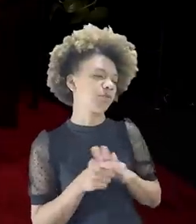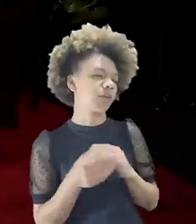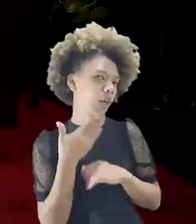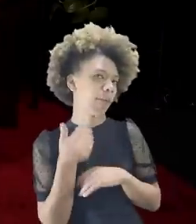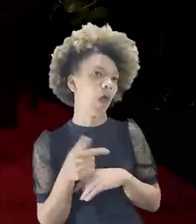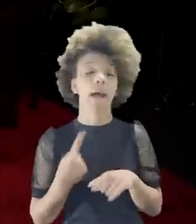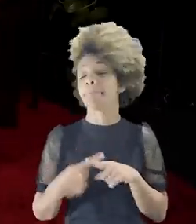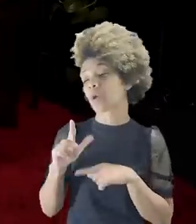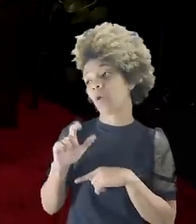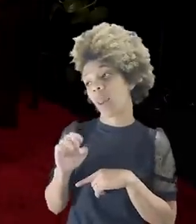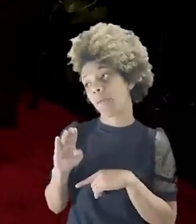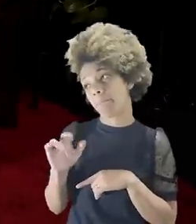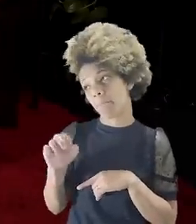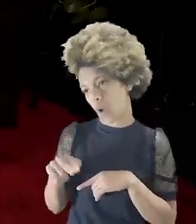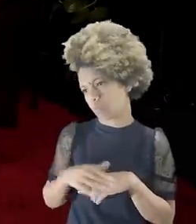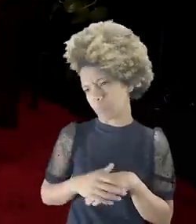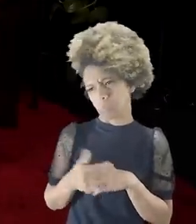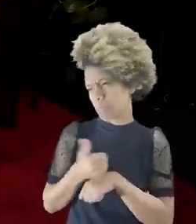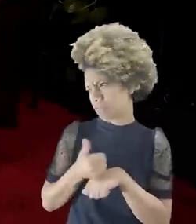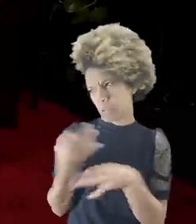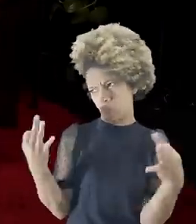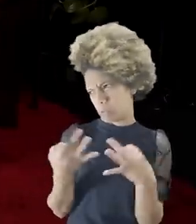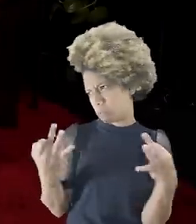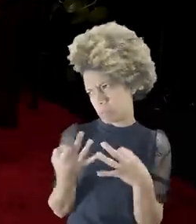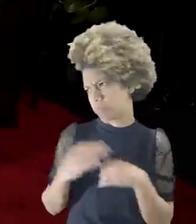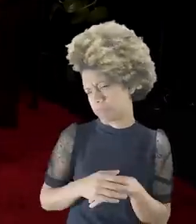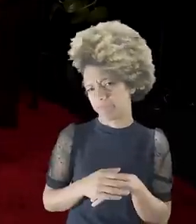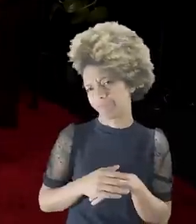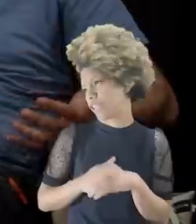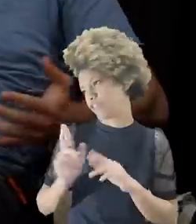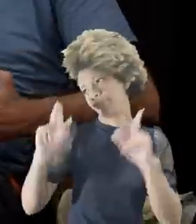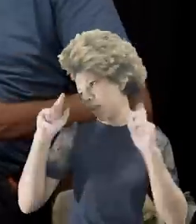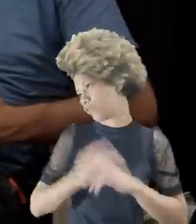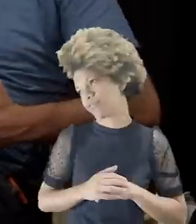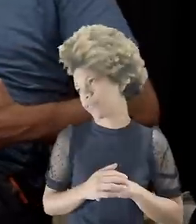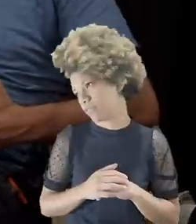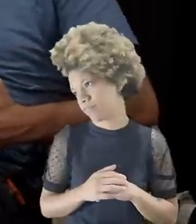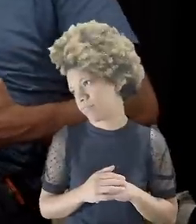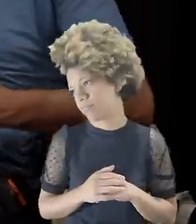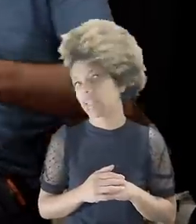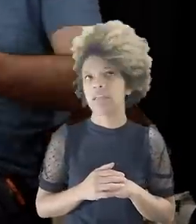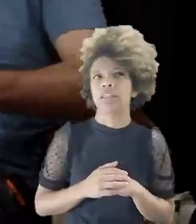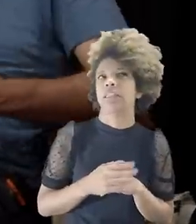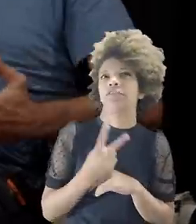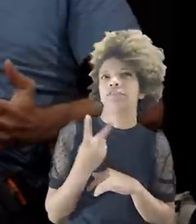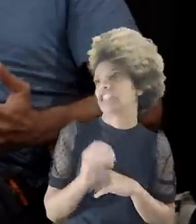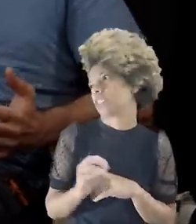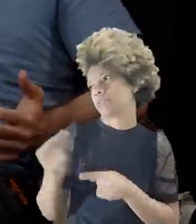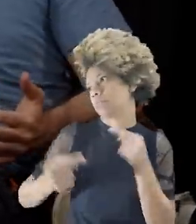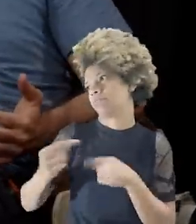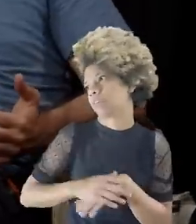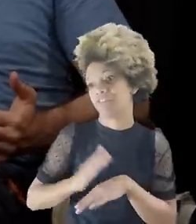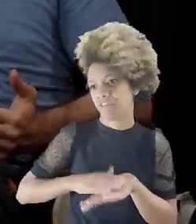melhor ele tem uma carreira que é espetacular assim é fora do comum o cara na vigésima